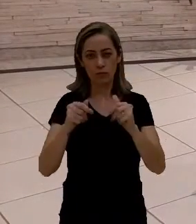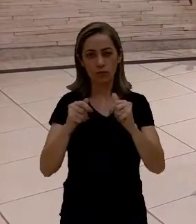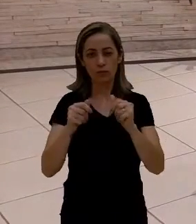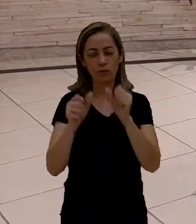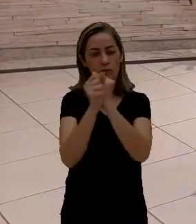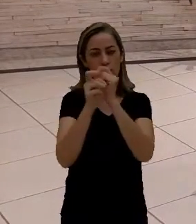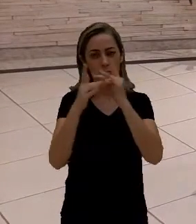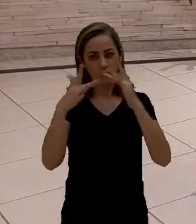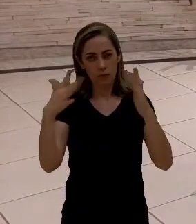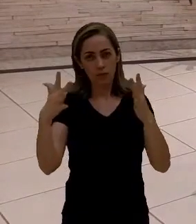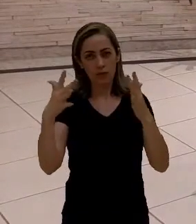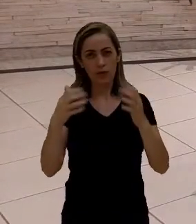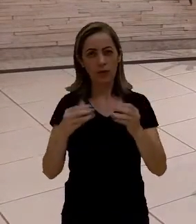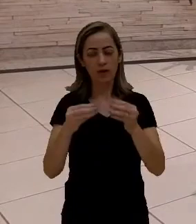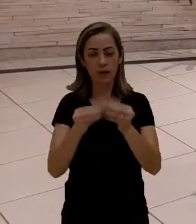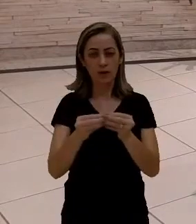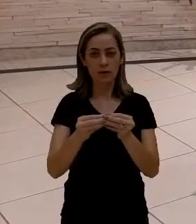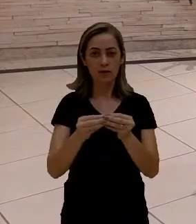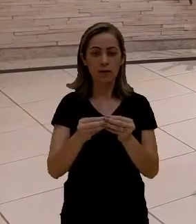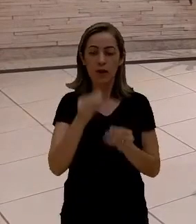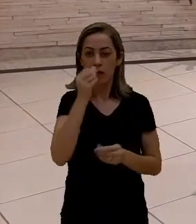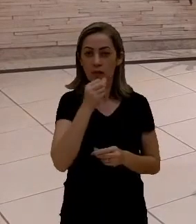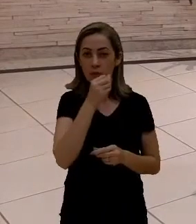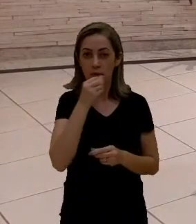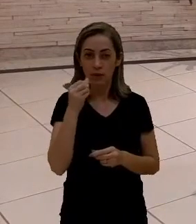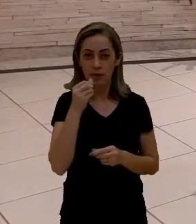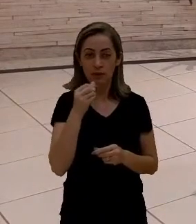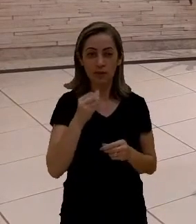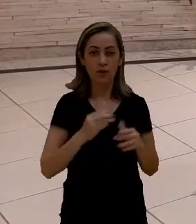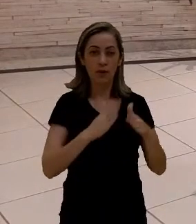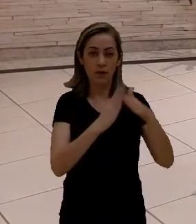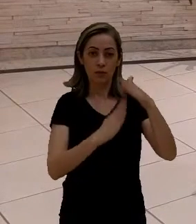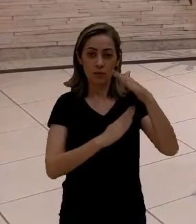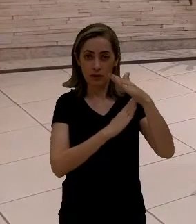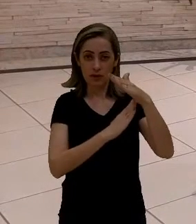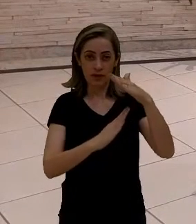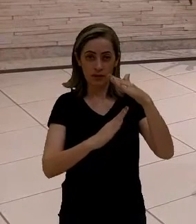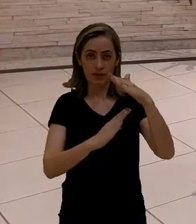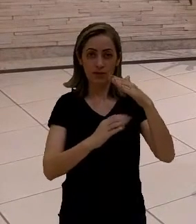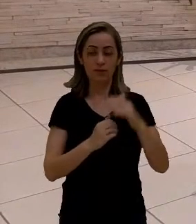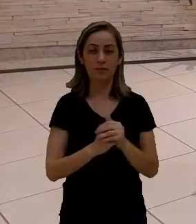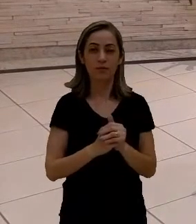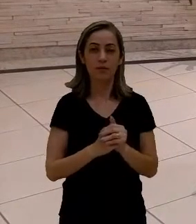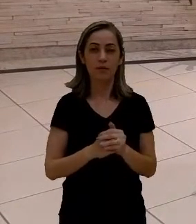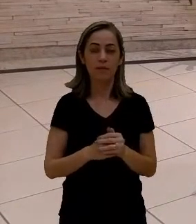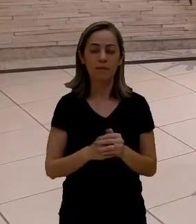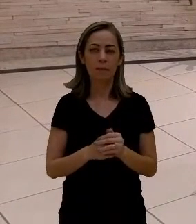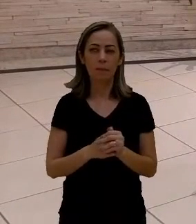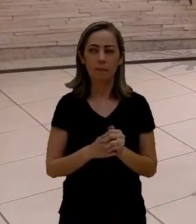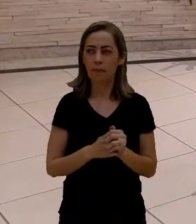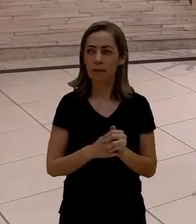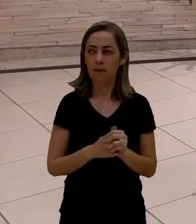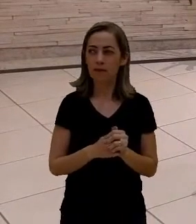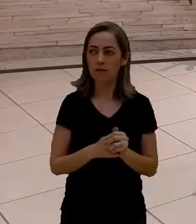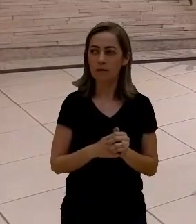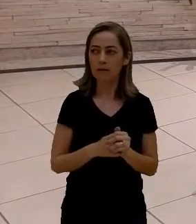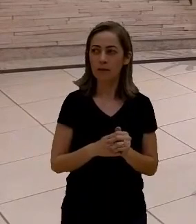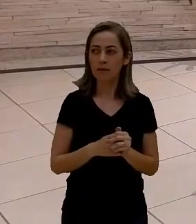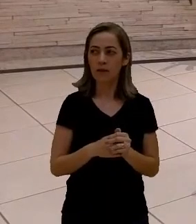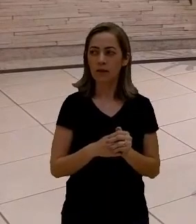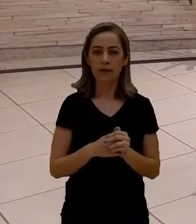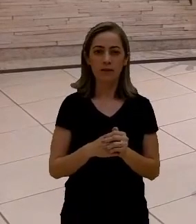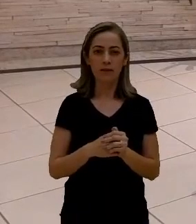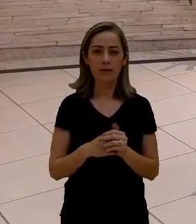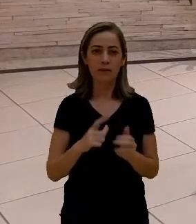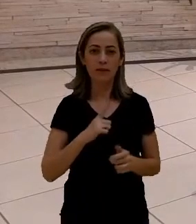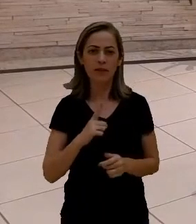glória tem a comunhão tem consagração tem alguma parte mais importante que a outra dentro de uma missa ou